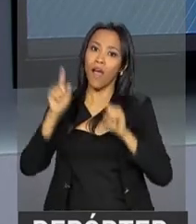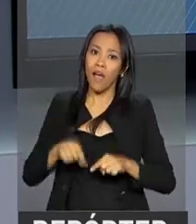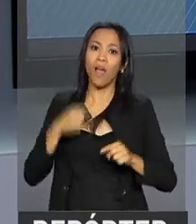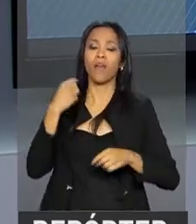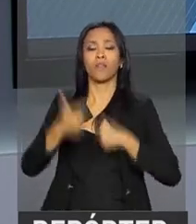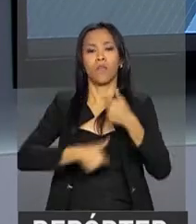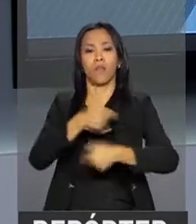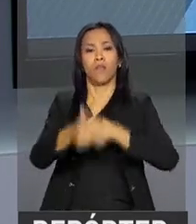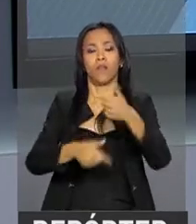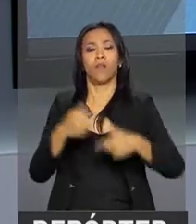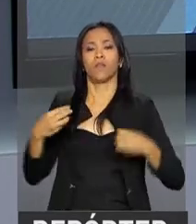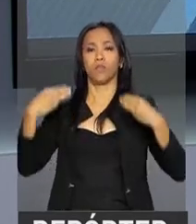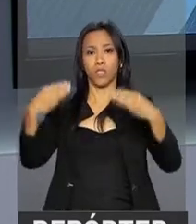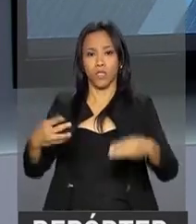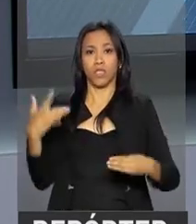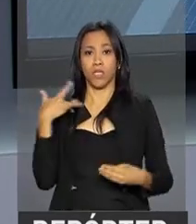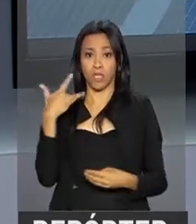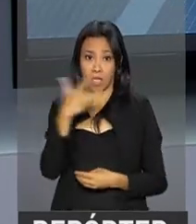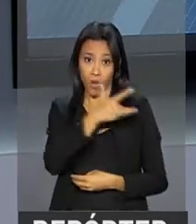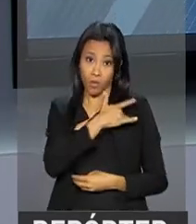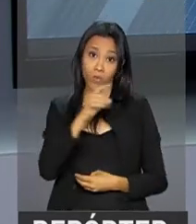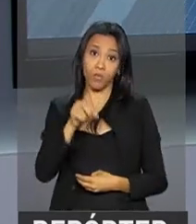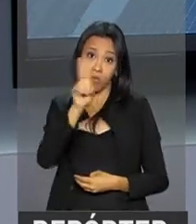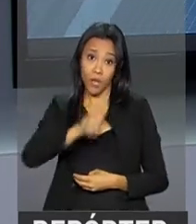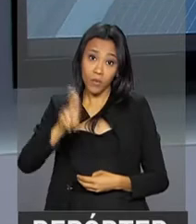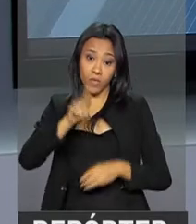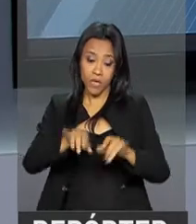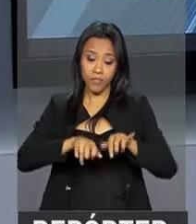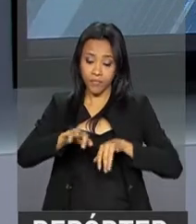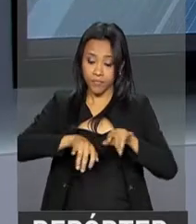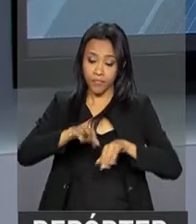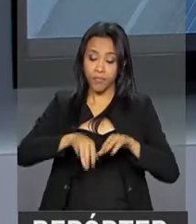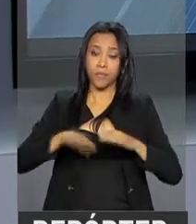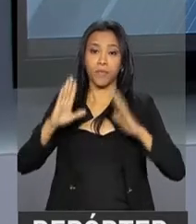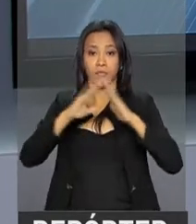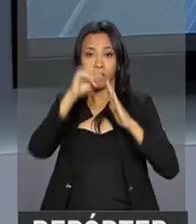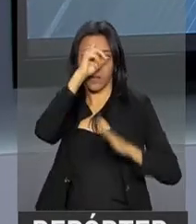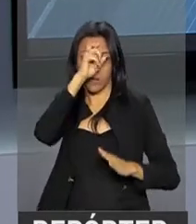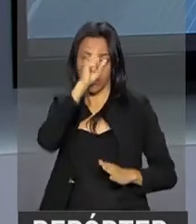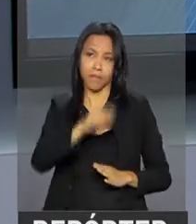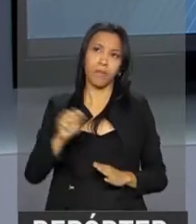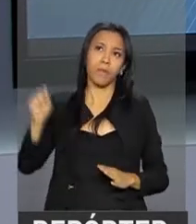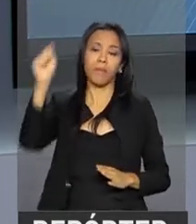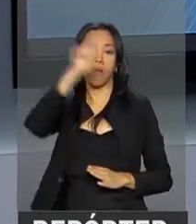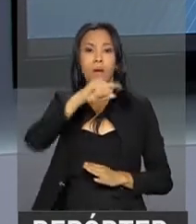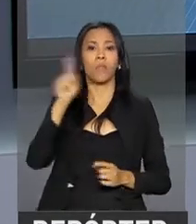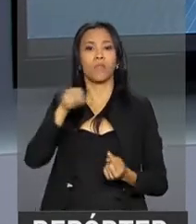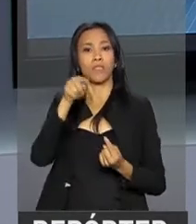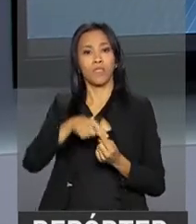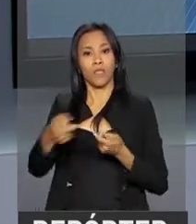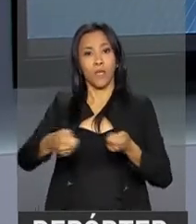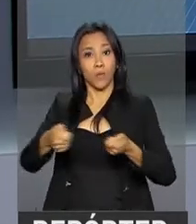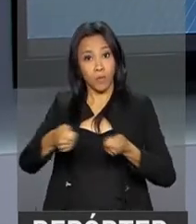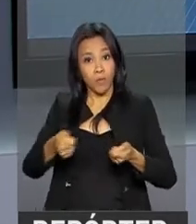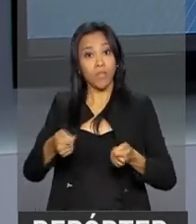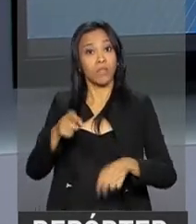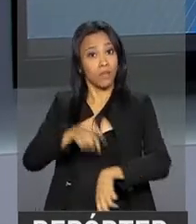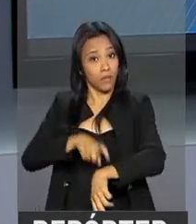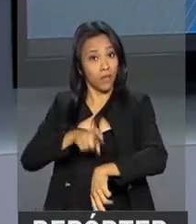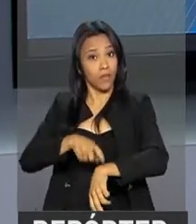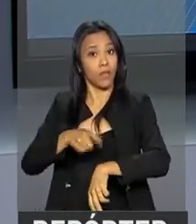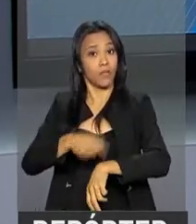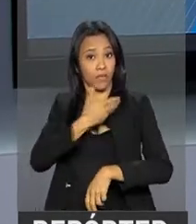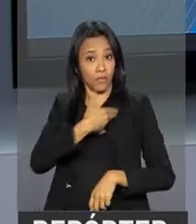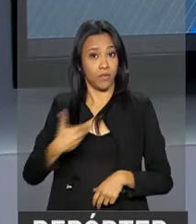para informatizar unidades básicas de saúde e prontuários, gerando assim economia de tempo e dinheiro público.